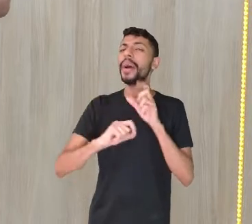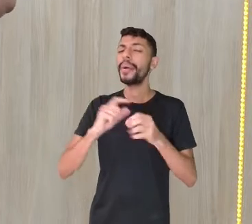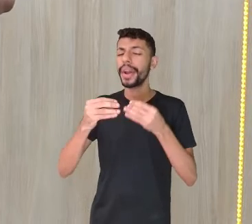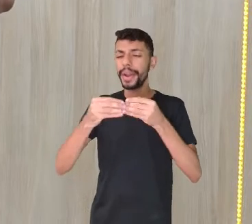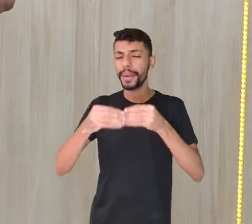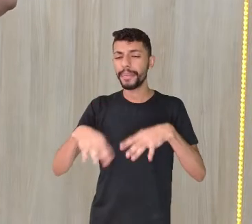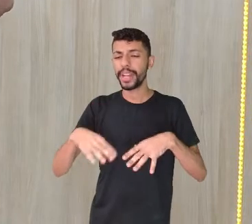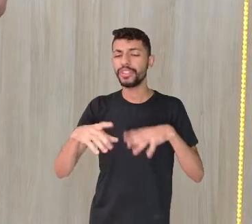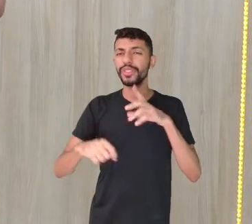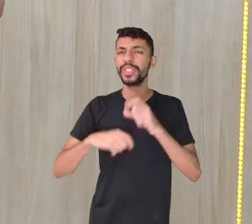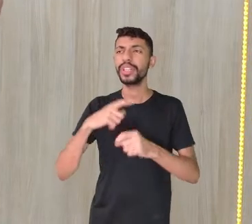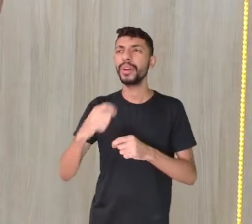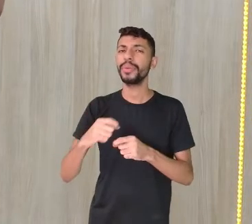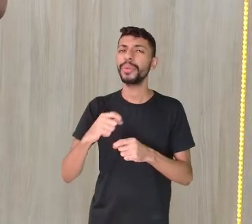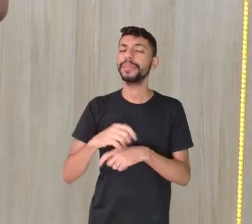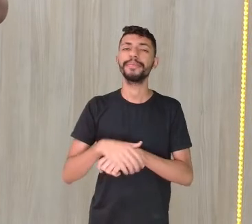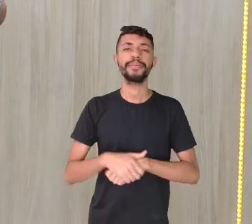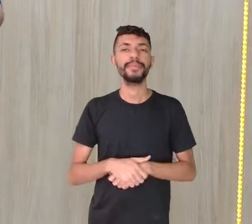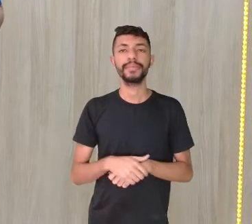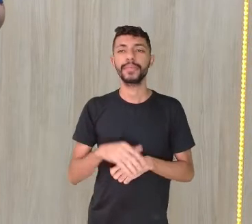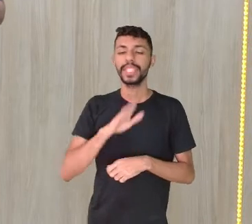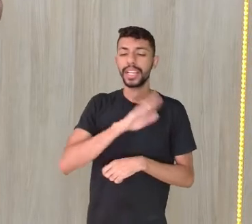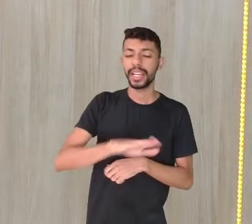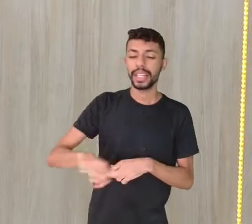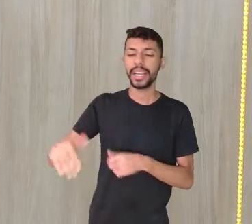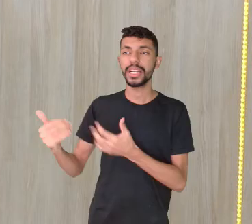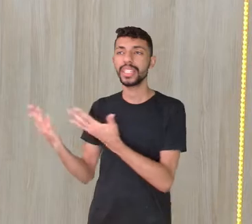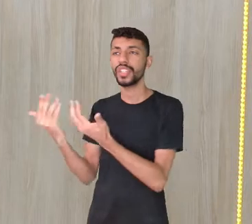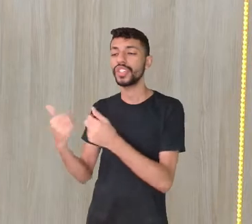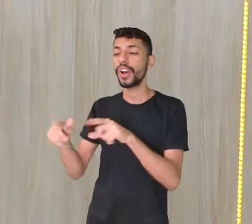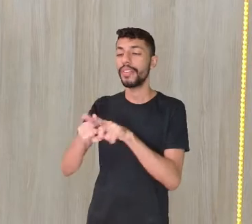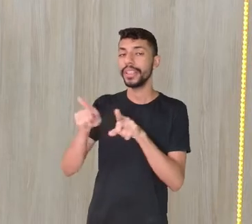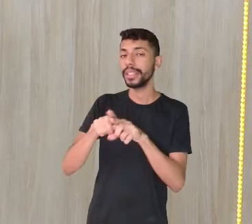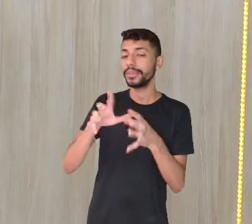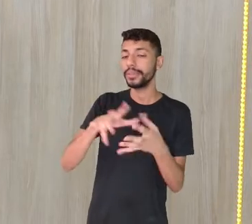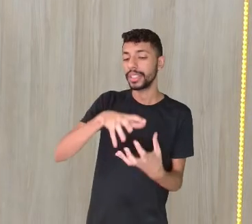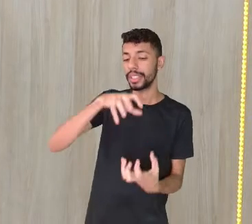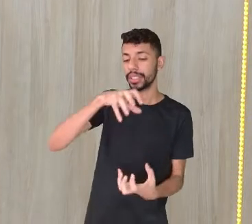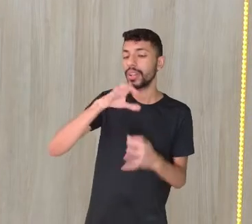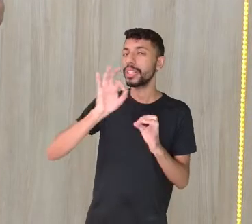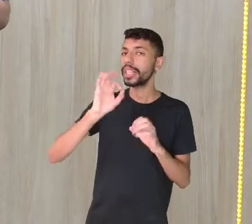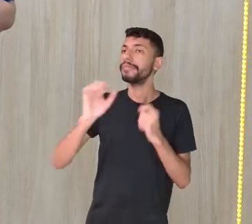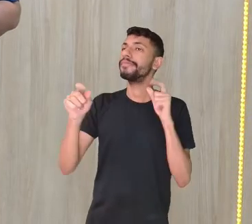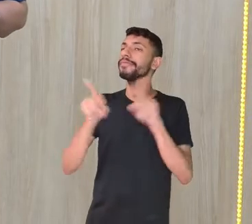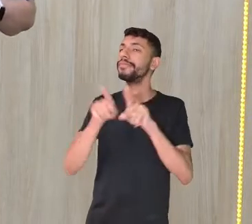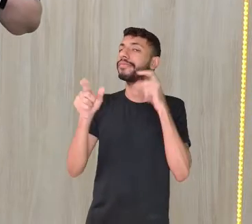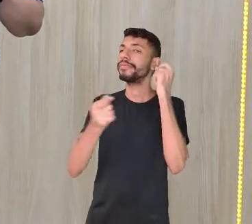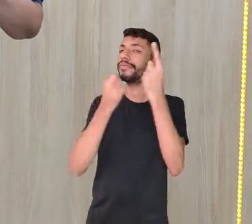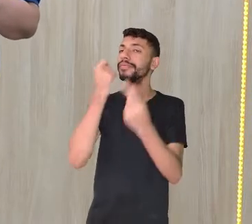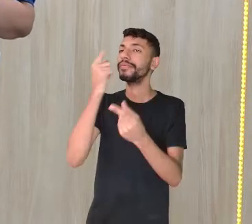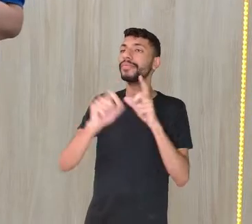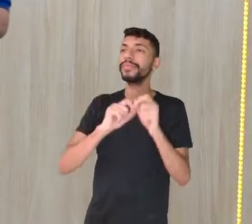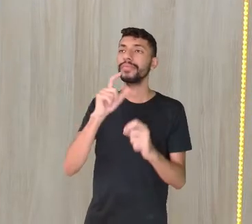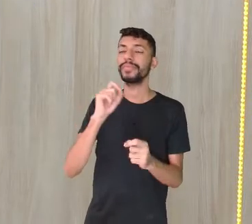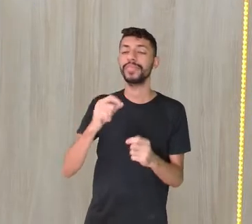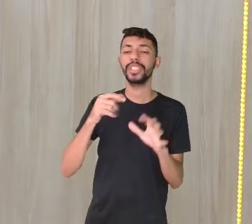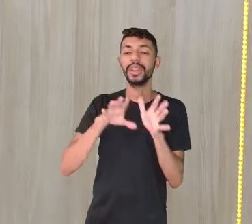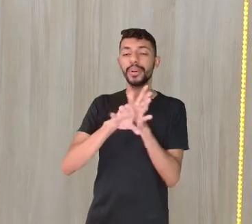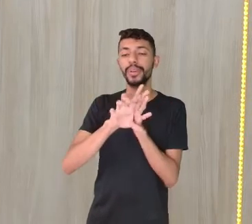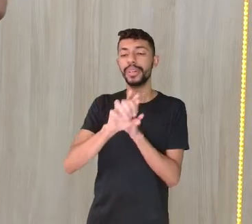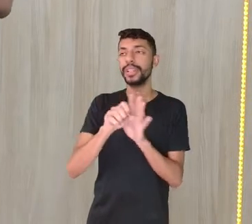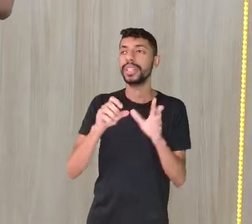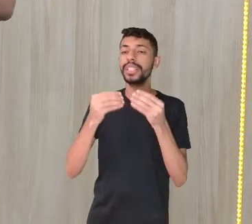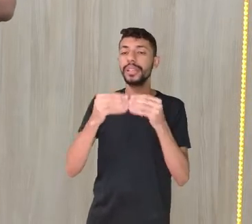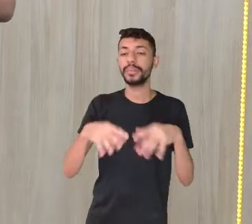afeta a questão aí de crianças, jovens e idosos. E muitas vezes esses cânceres, ele acomete